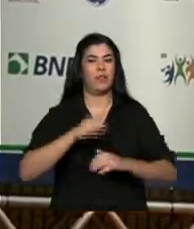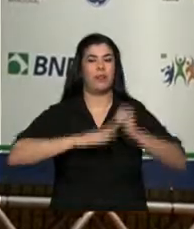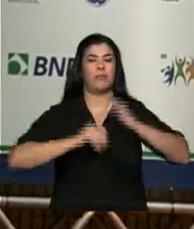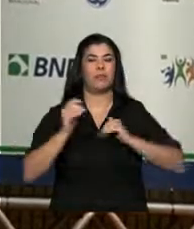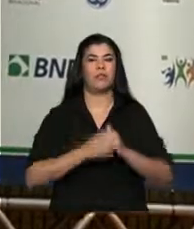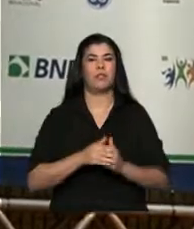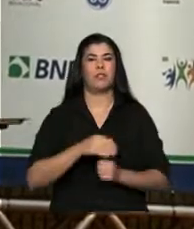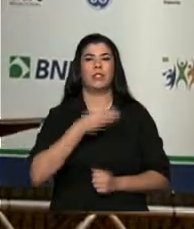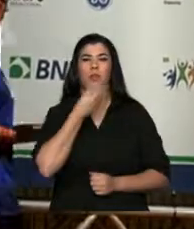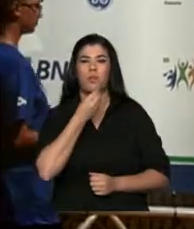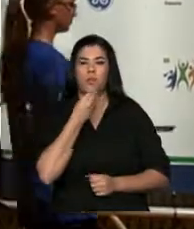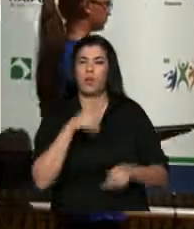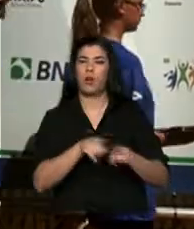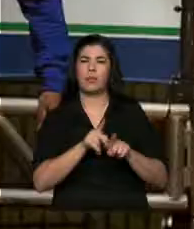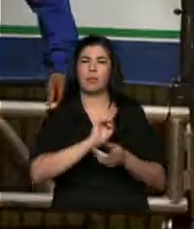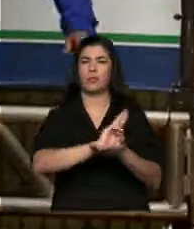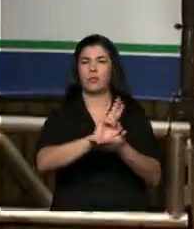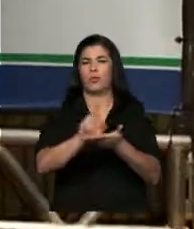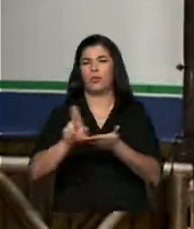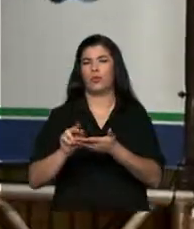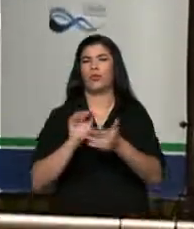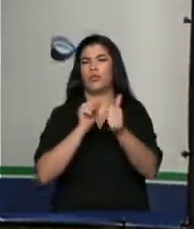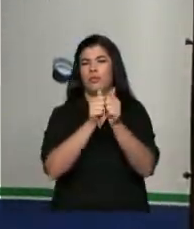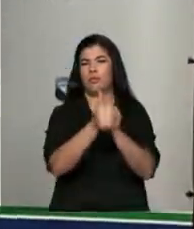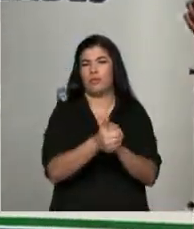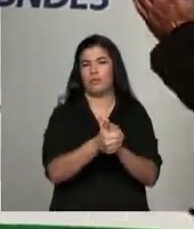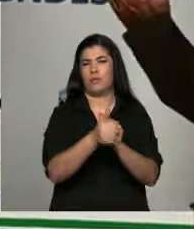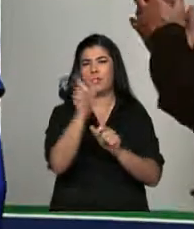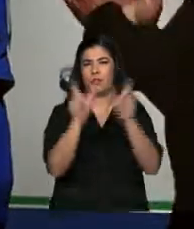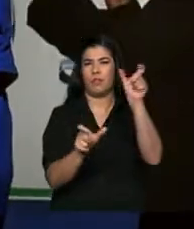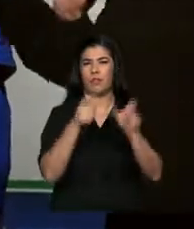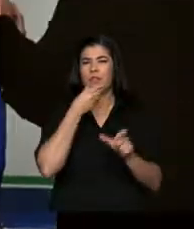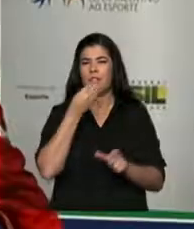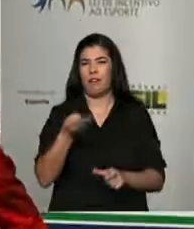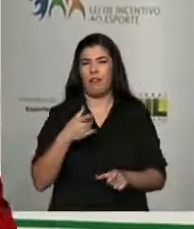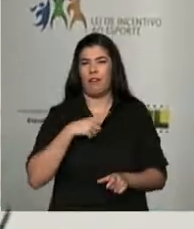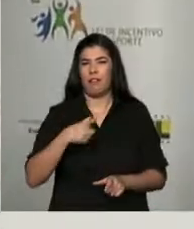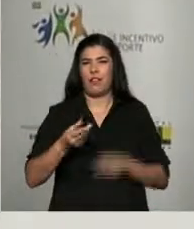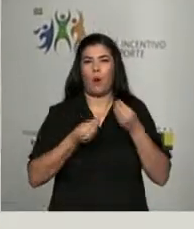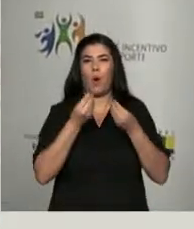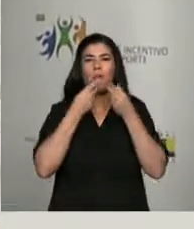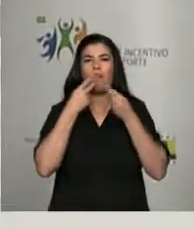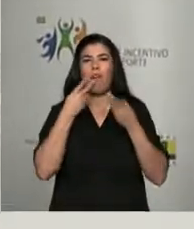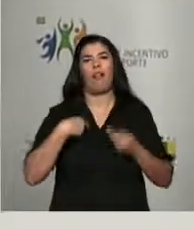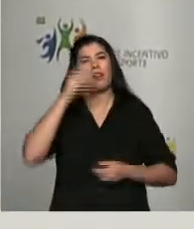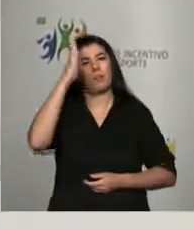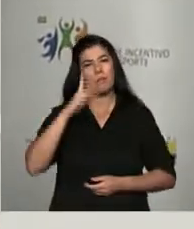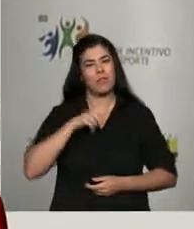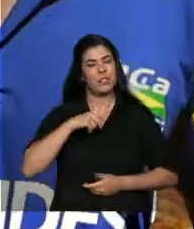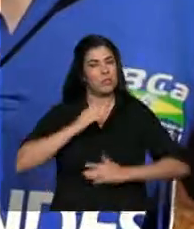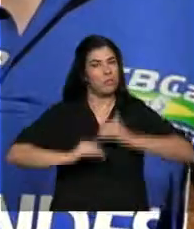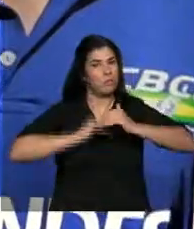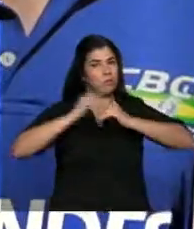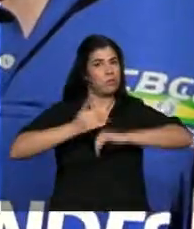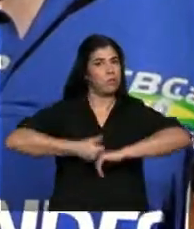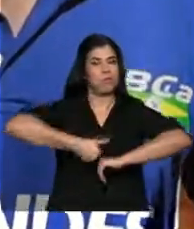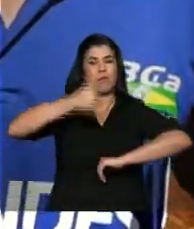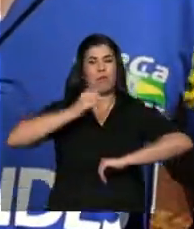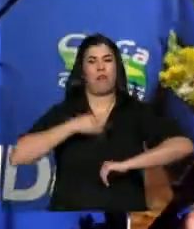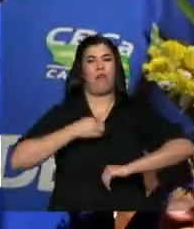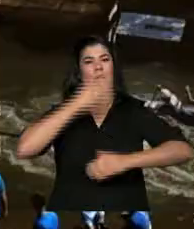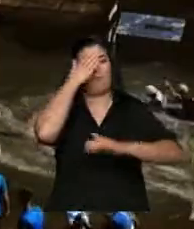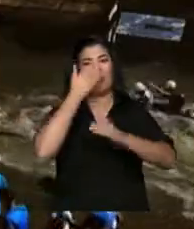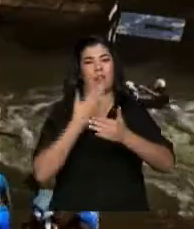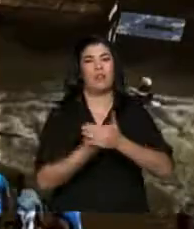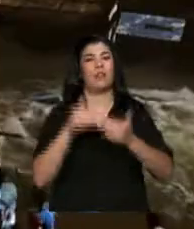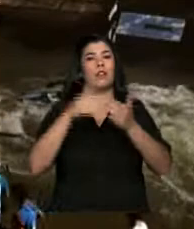masculina e vários atletas que têm chances de pegar pódio. Então não tem nem o que dizer, com certeza o Brasil desenvolveu muito. Eu tenho certeza